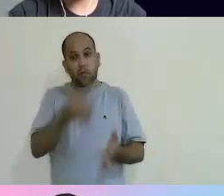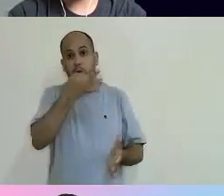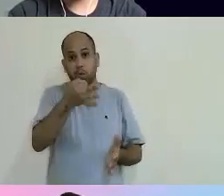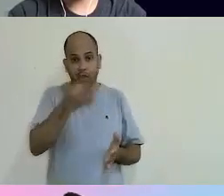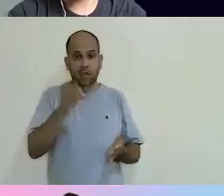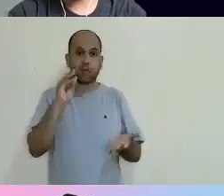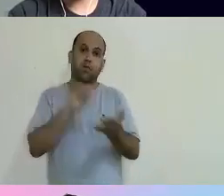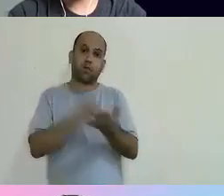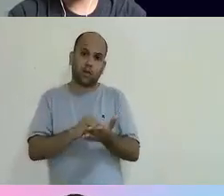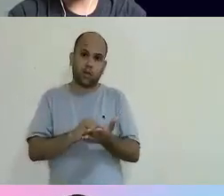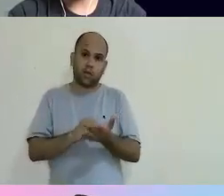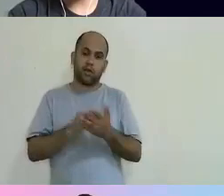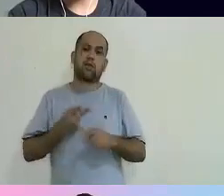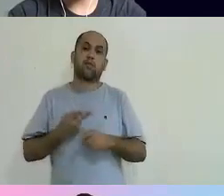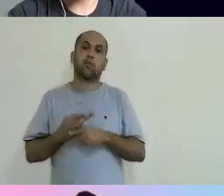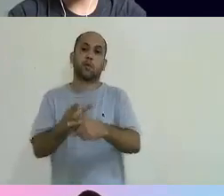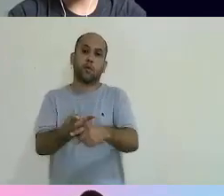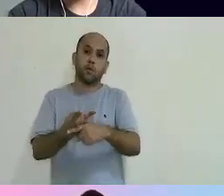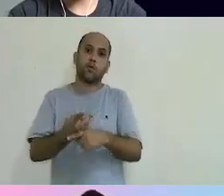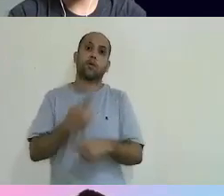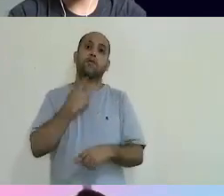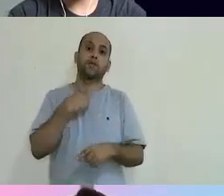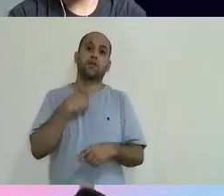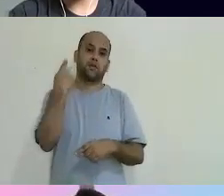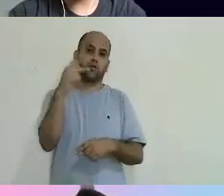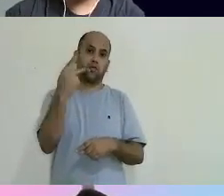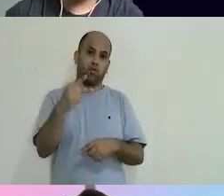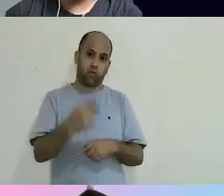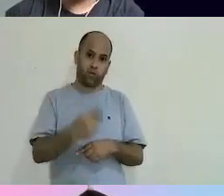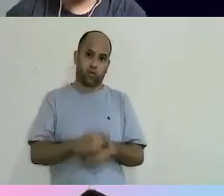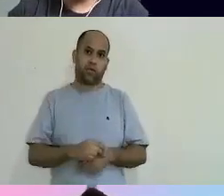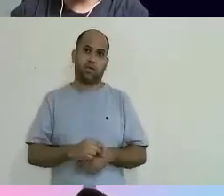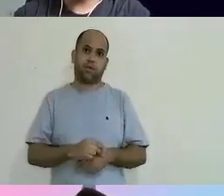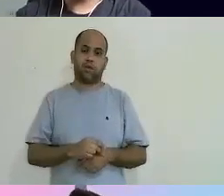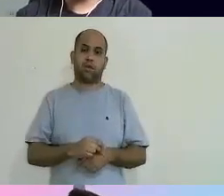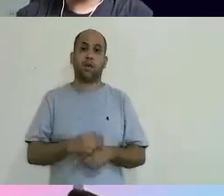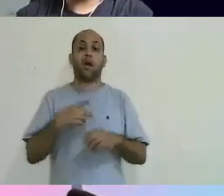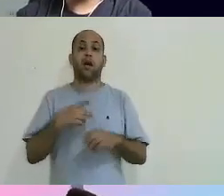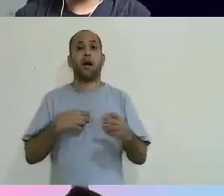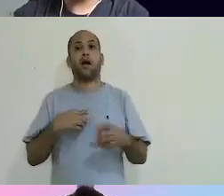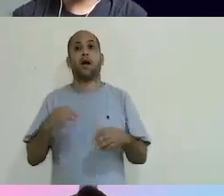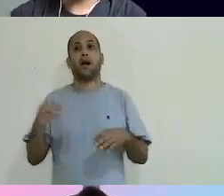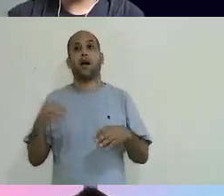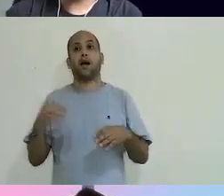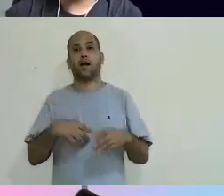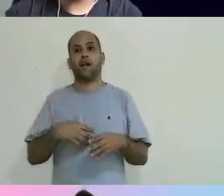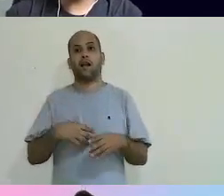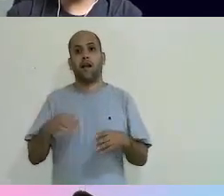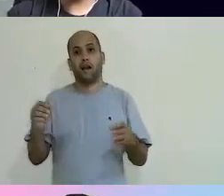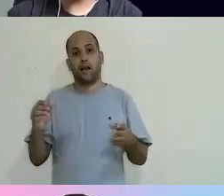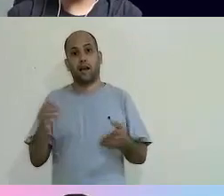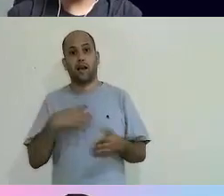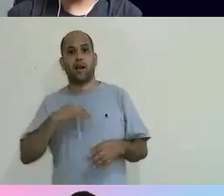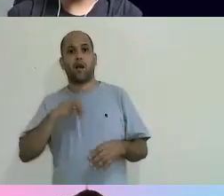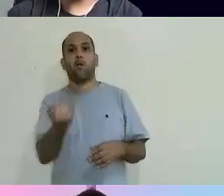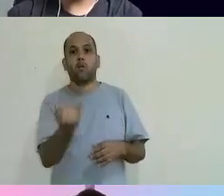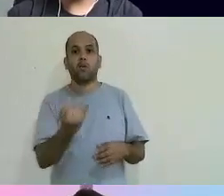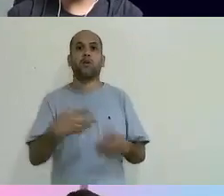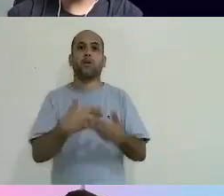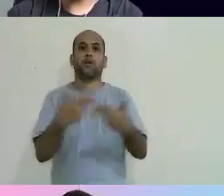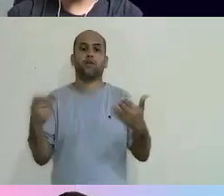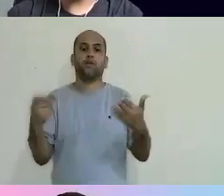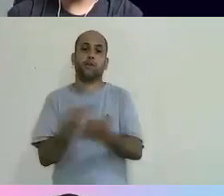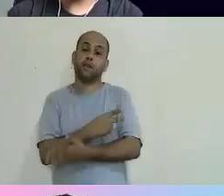se posicionem, vão atrás do que vocês querem. A probabilidade das coisas realmente acontecerem são enormes. E